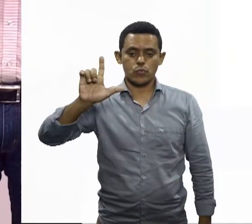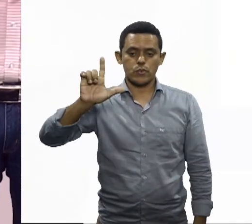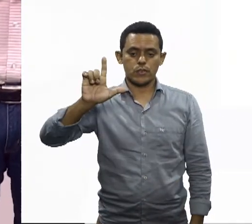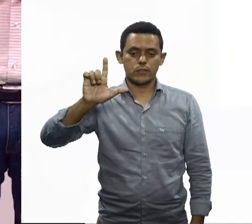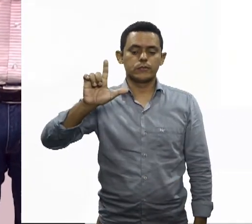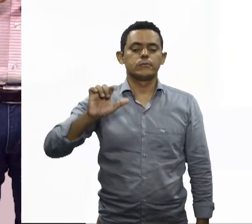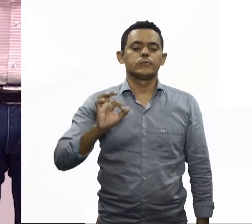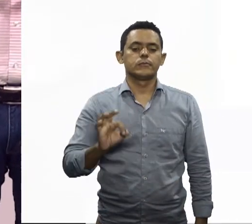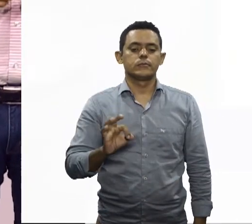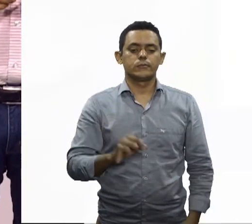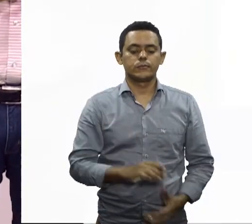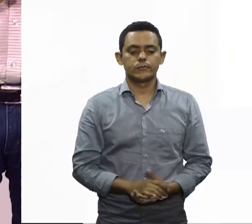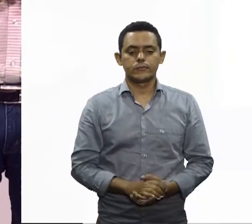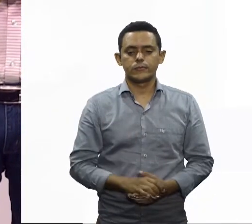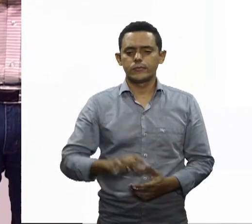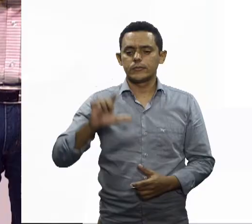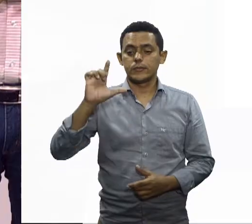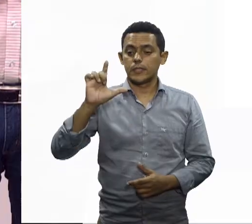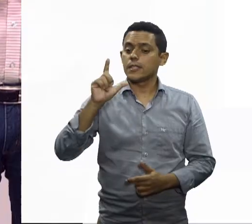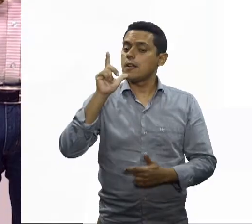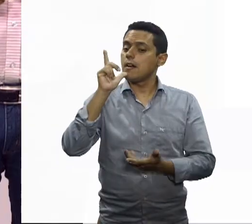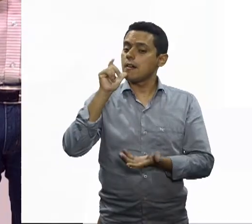seguinte, quando você diz assim, olha, eu tenho